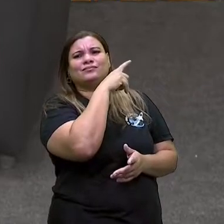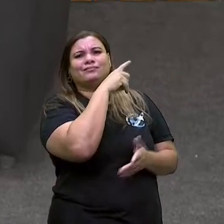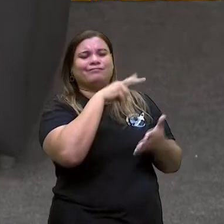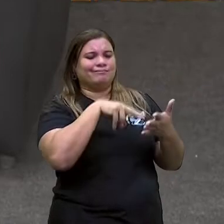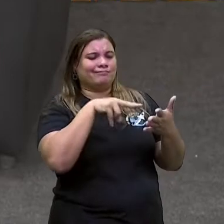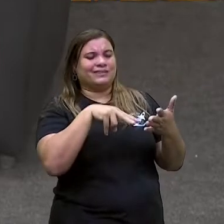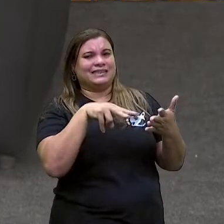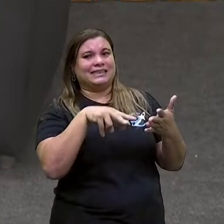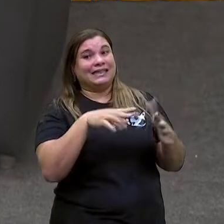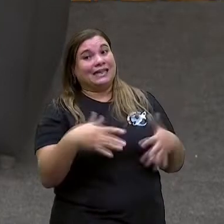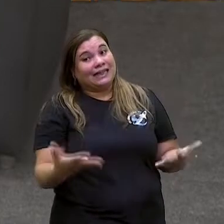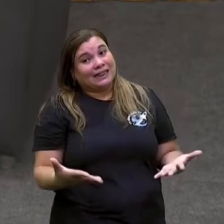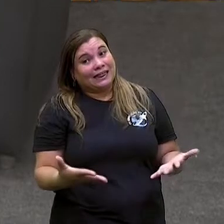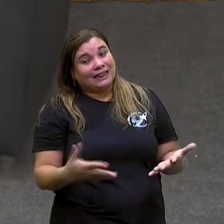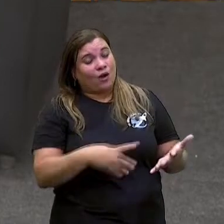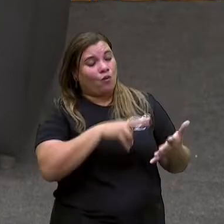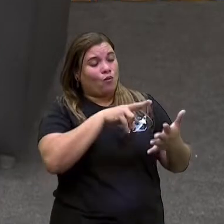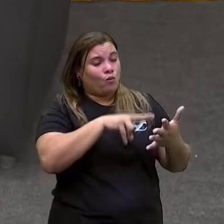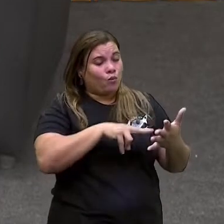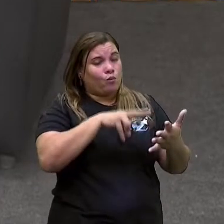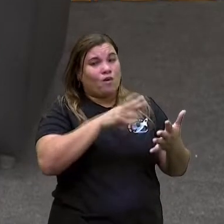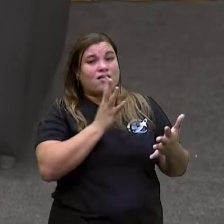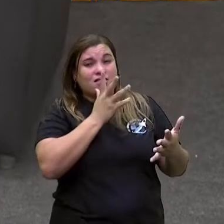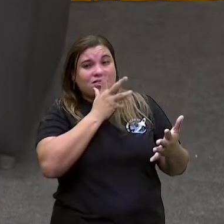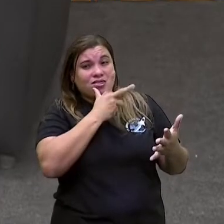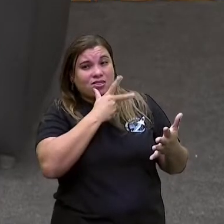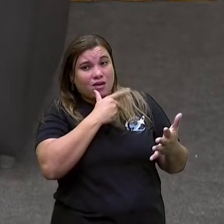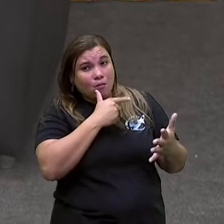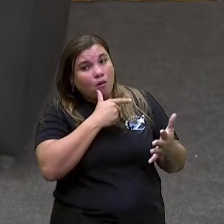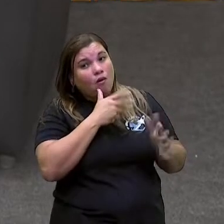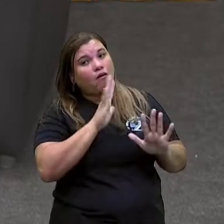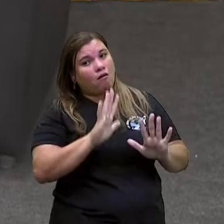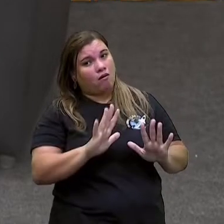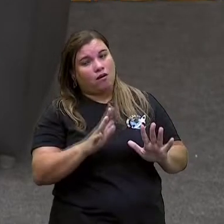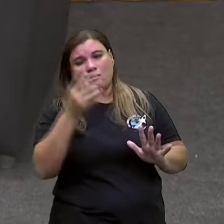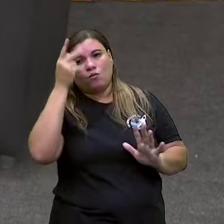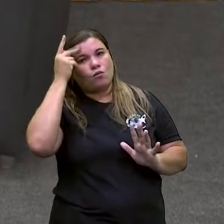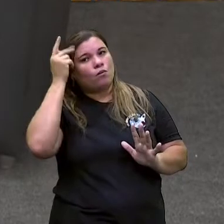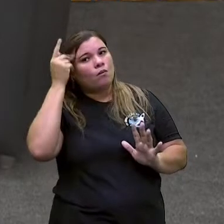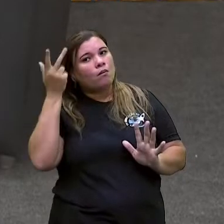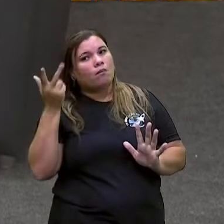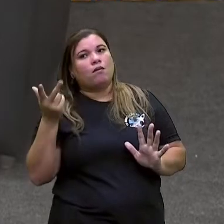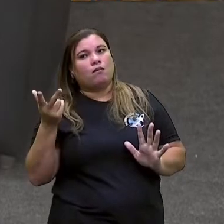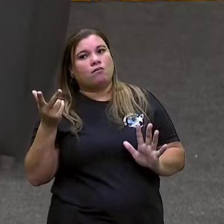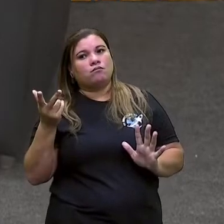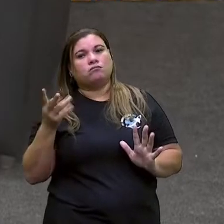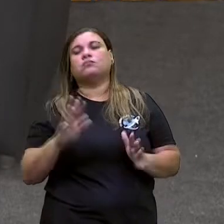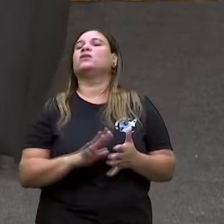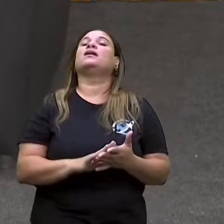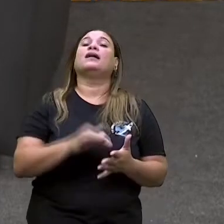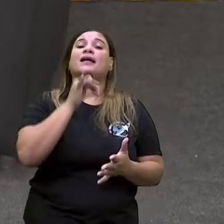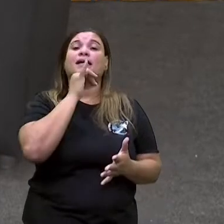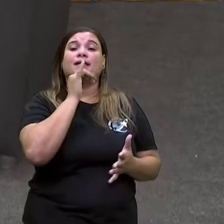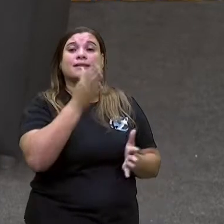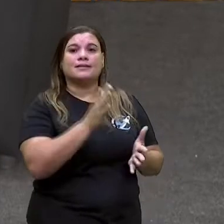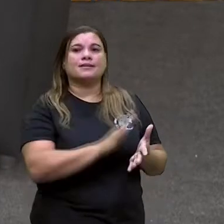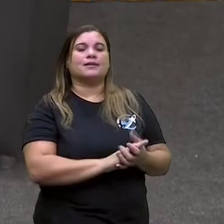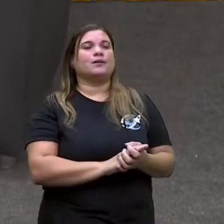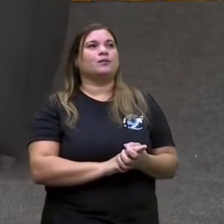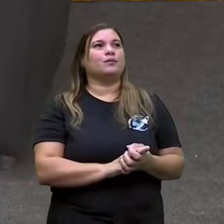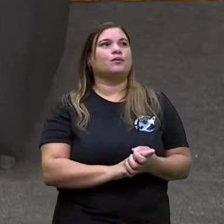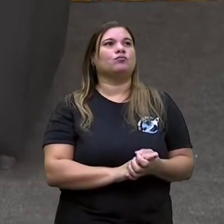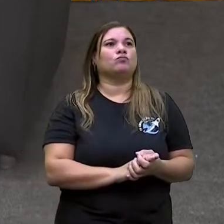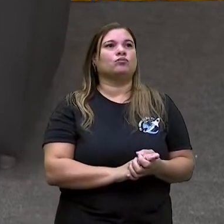no início de ano, nos quatro primeiros meses do ano, há uma boa vendagem de livros no Brasil. Nos quatro primeiros meses do